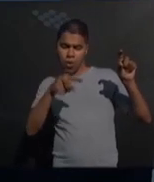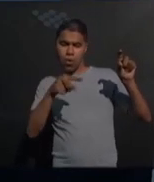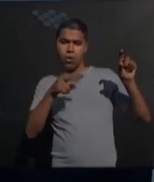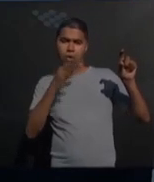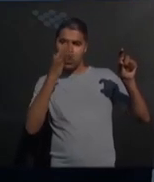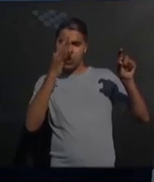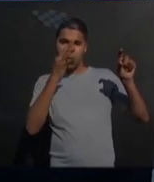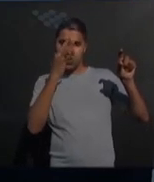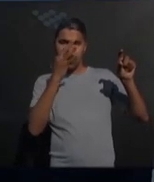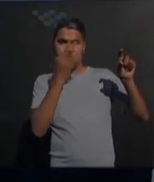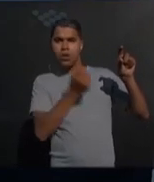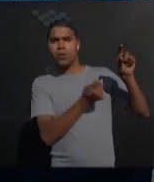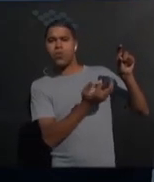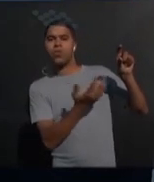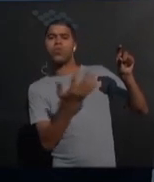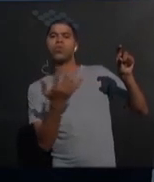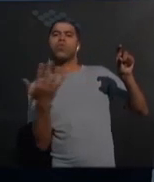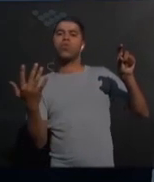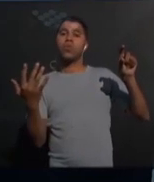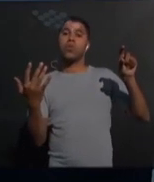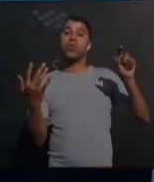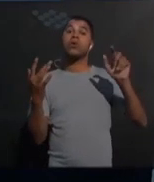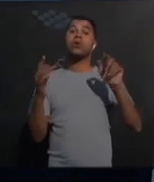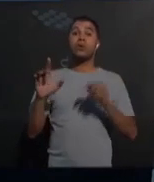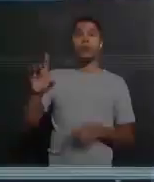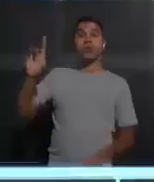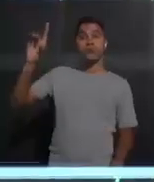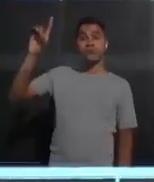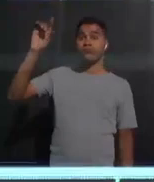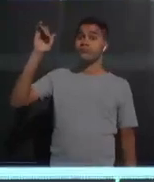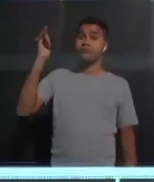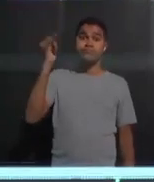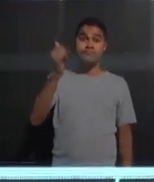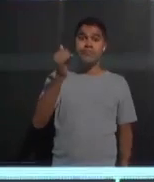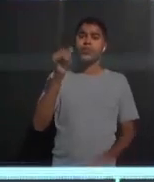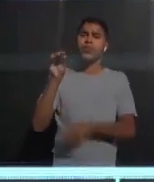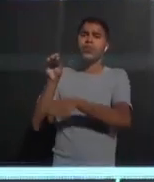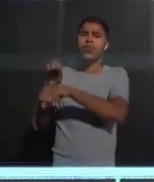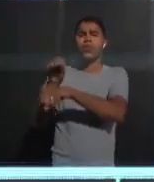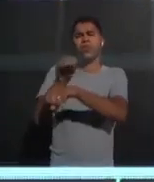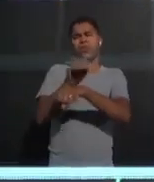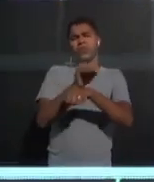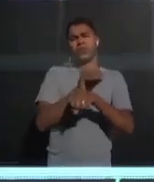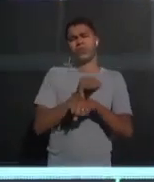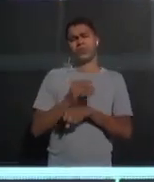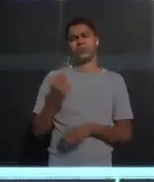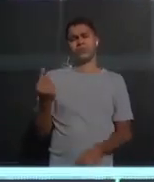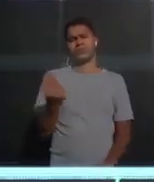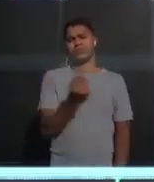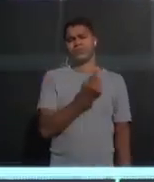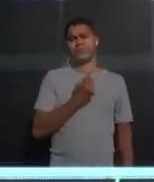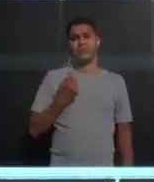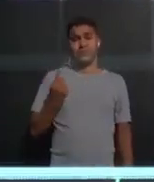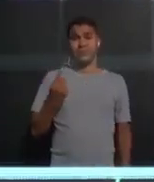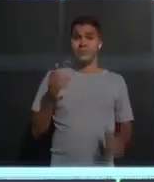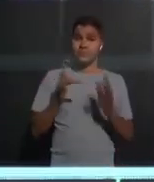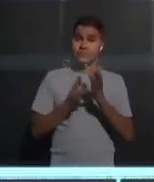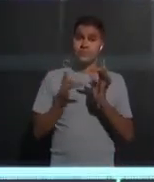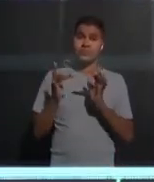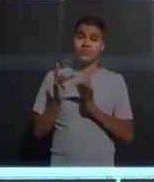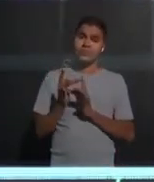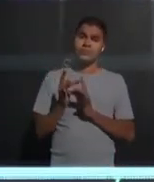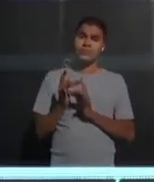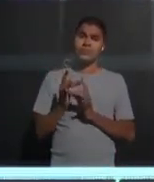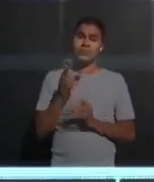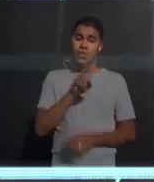do nosso mestre jesus é que deus está dizendo que ele cuida de nós jesus estava